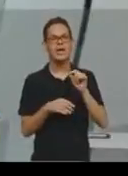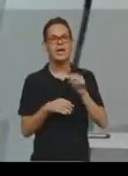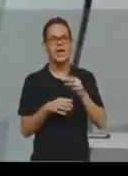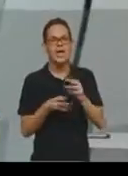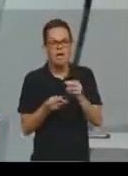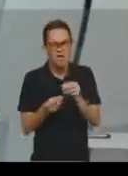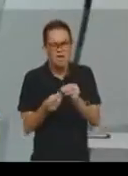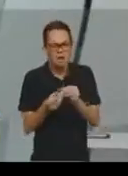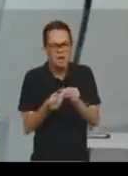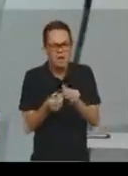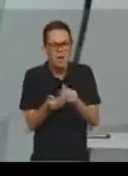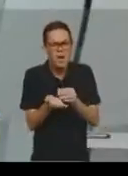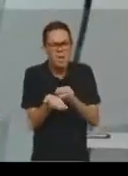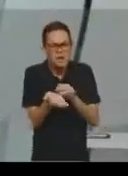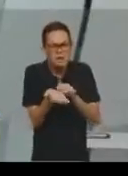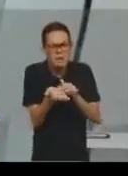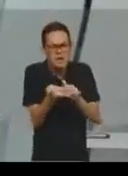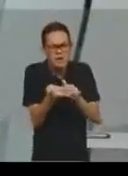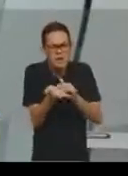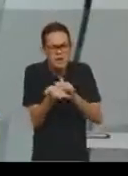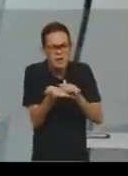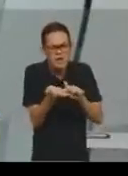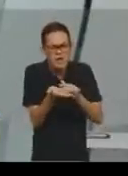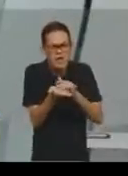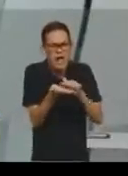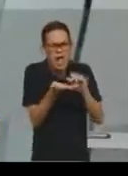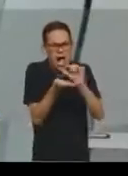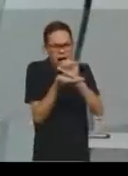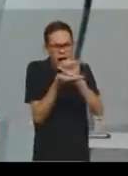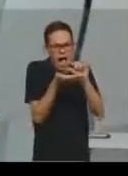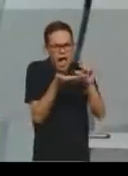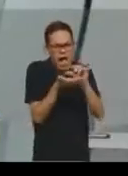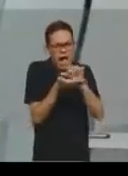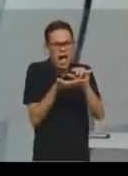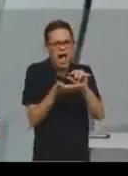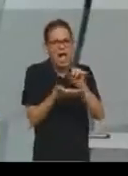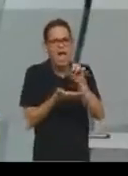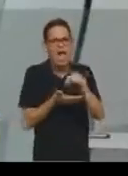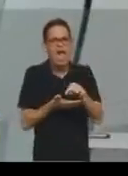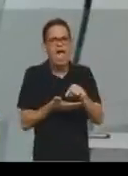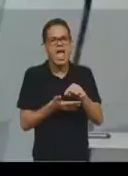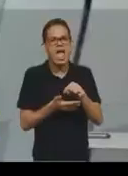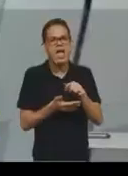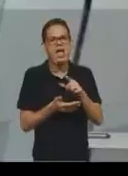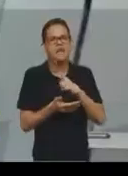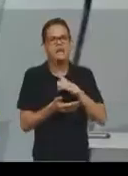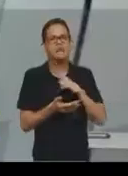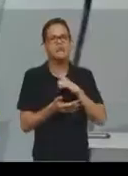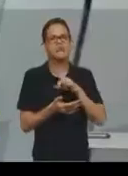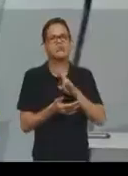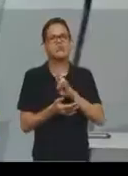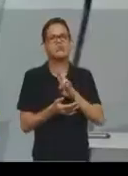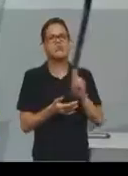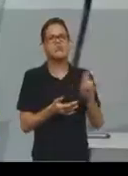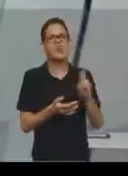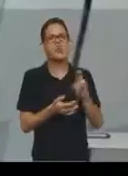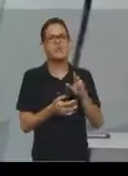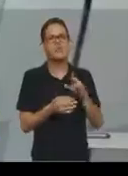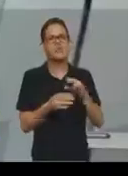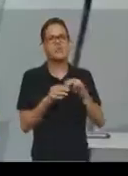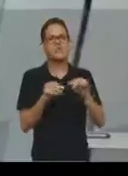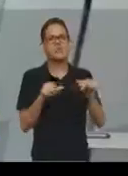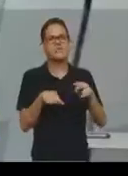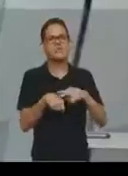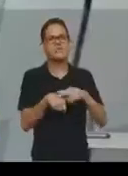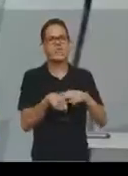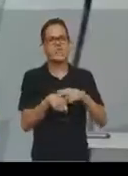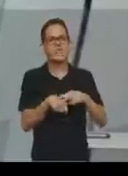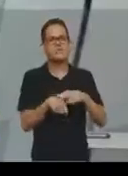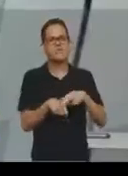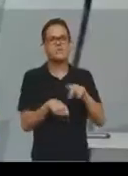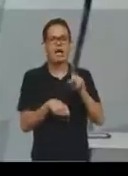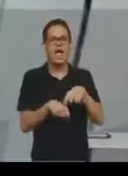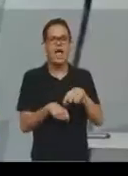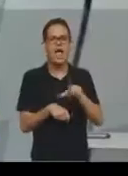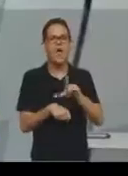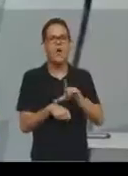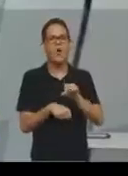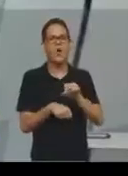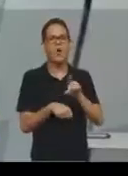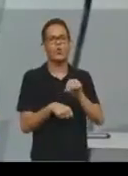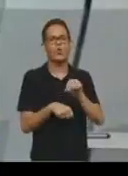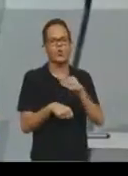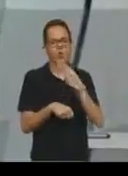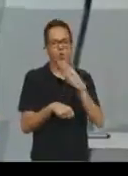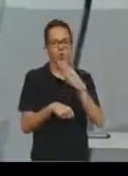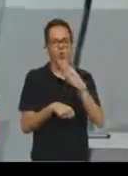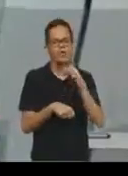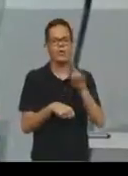de várias plantinhas mais altas, que a gente costuma falar muito, são que é aquele tapetinho verde. Isso vai ser uma